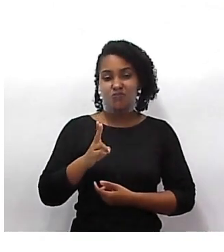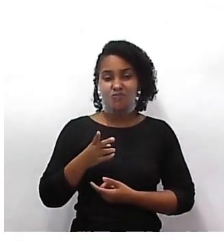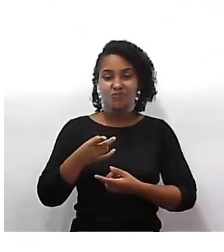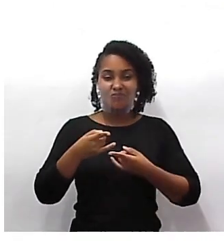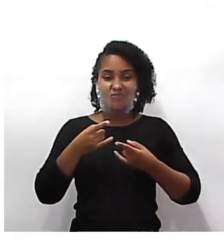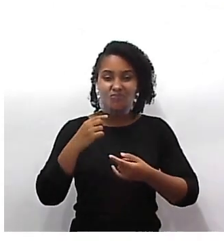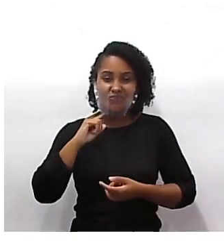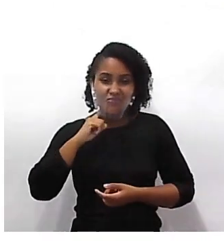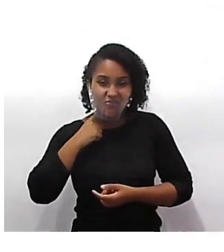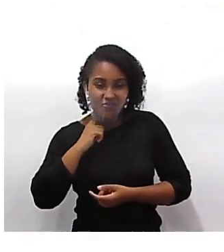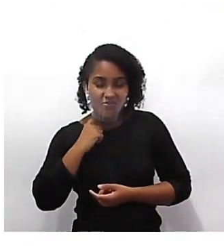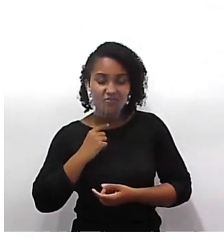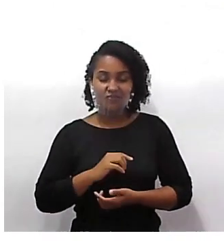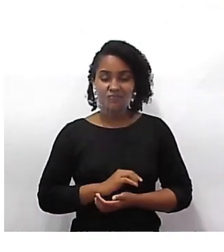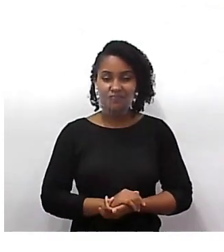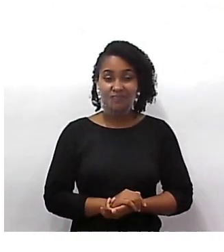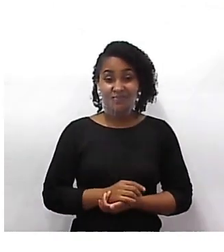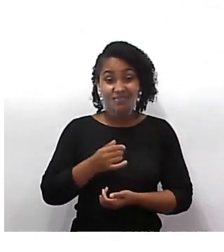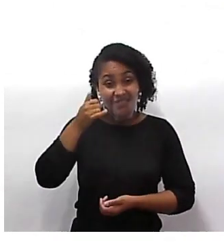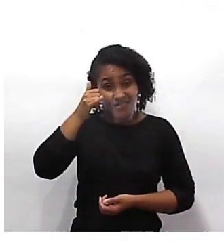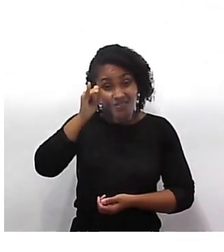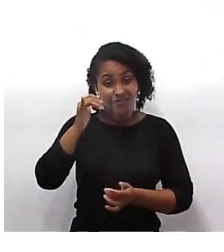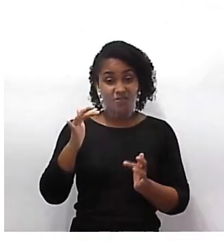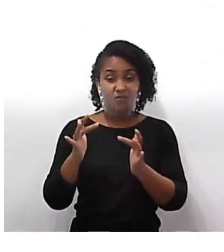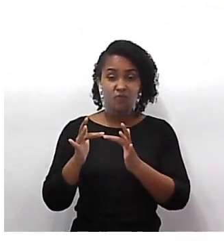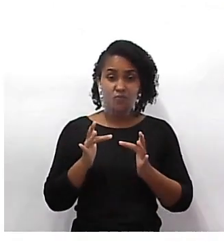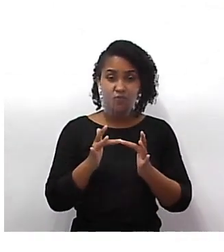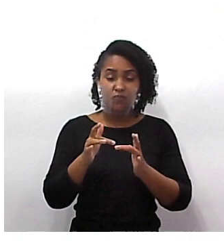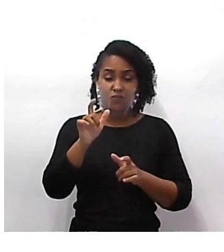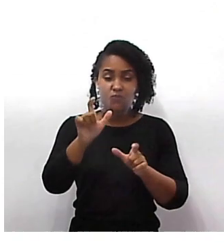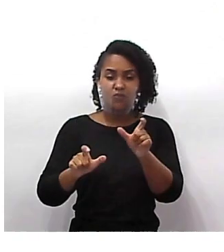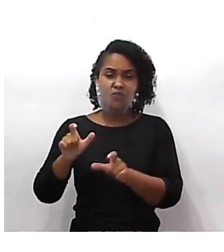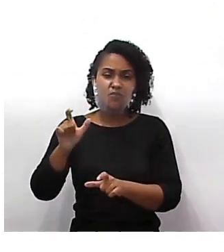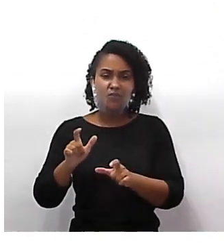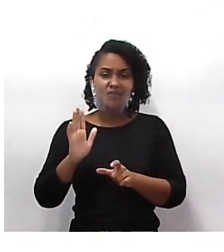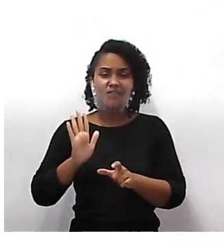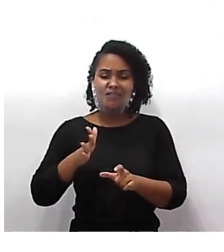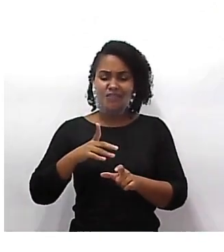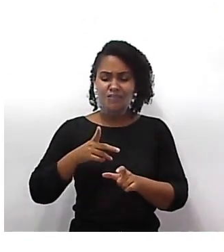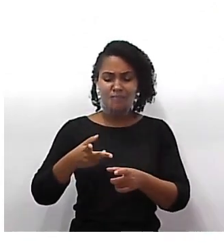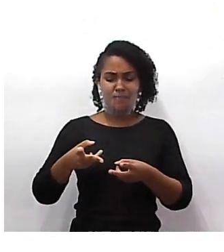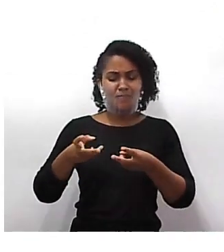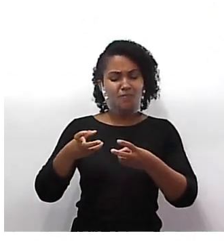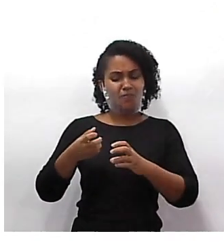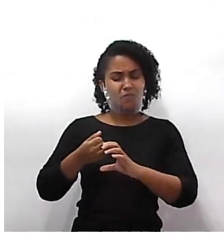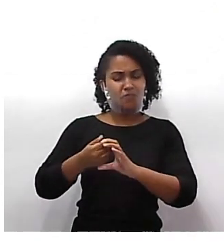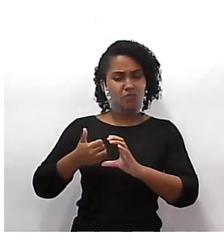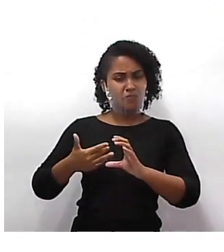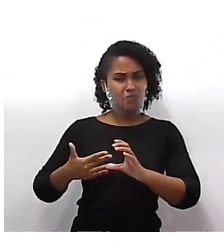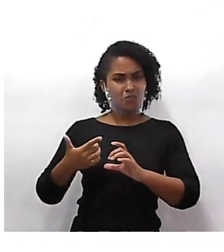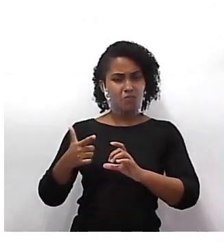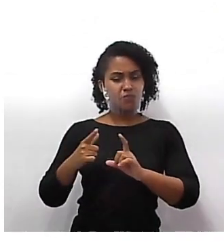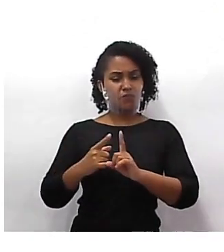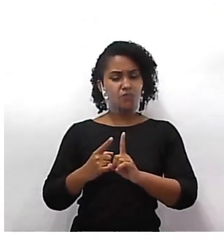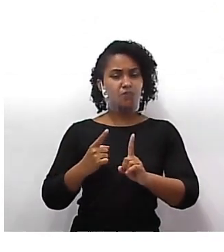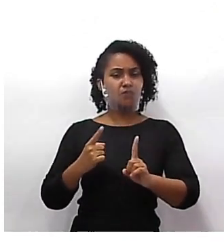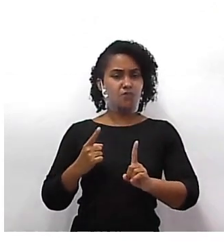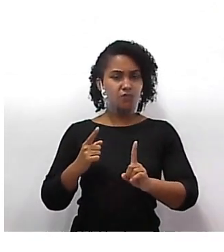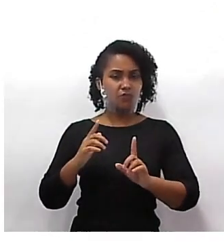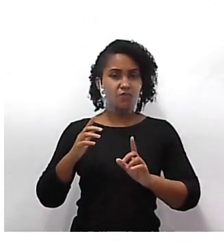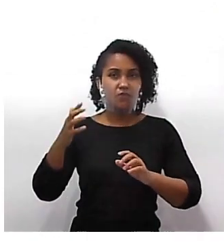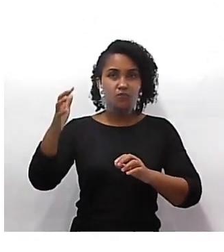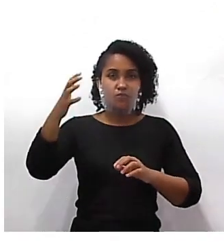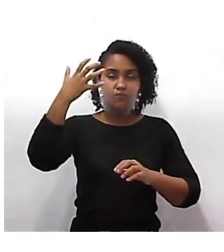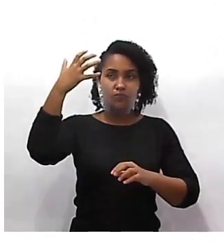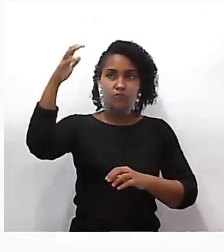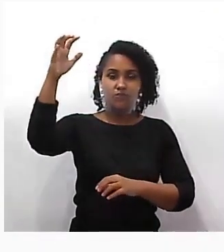lavadas. Evitar contato com pessoas que apresentem os sintomas e manter o ambiente bem